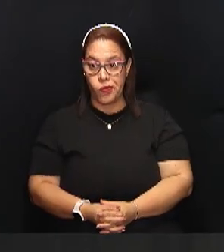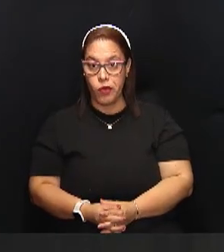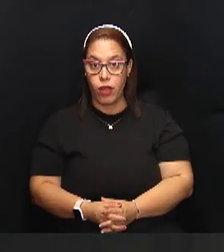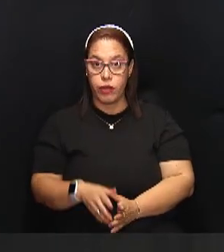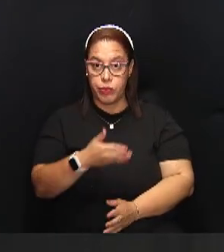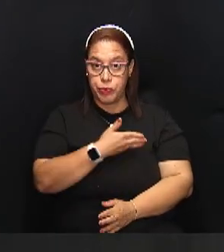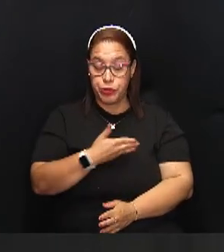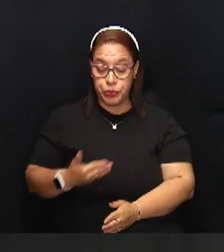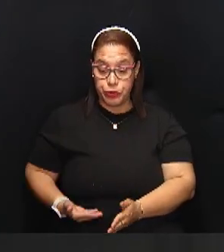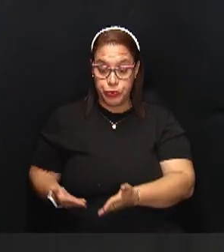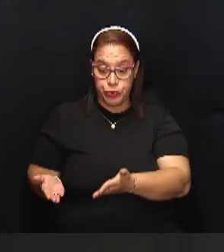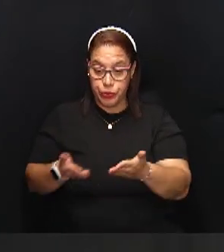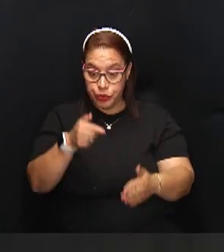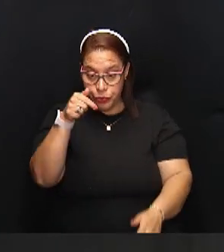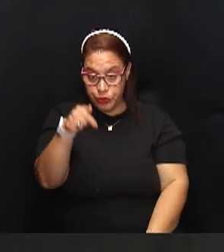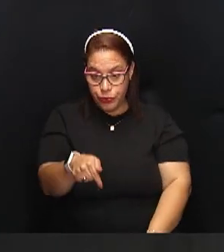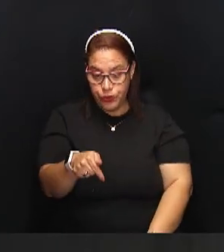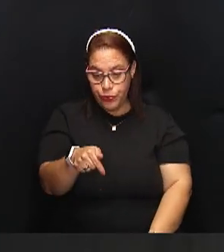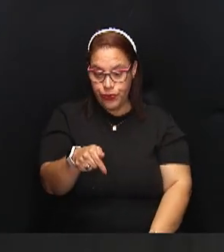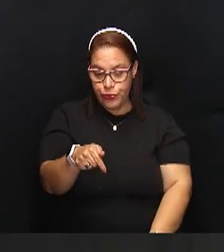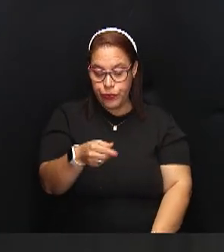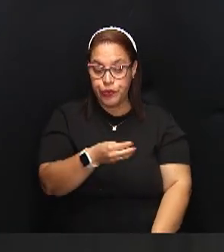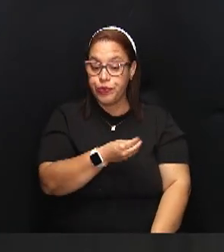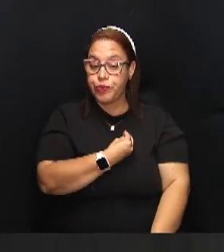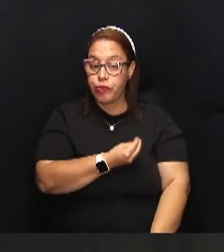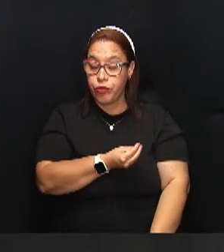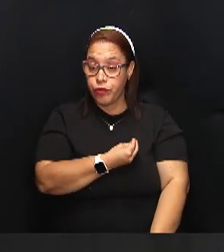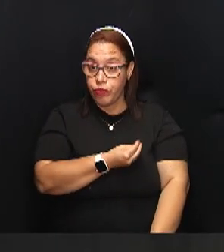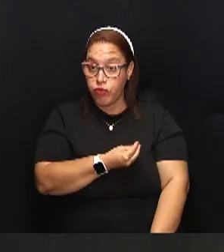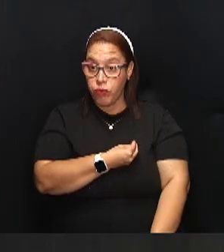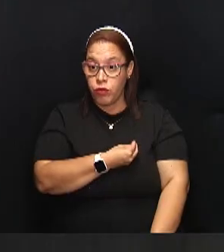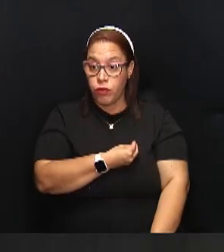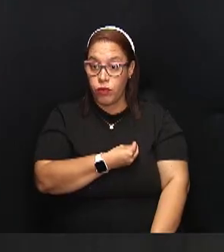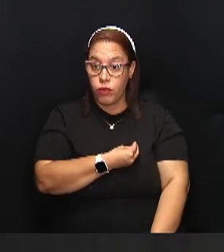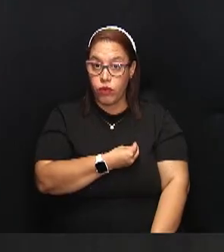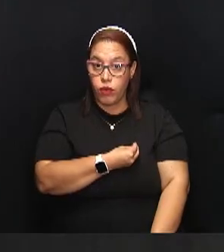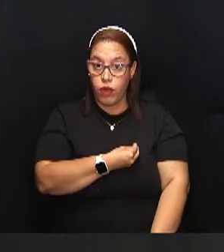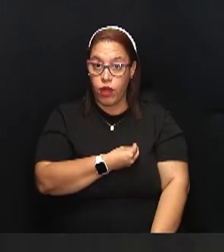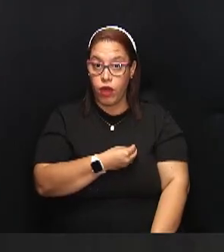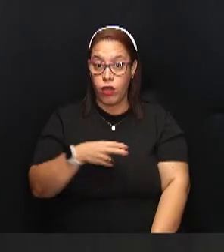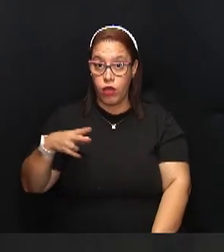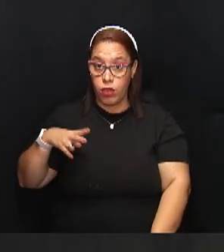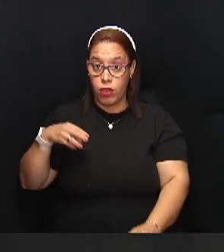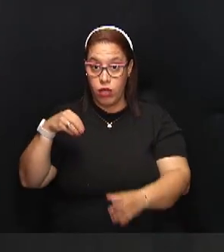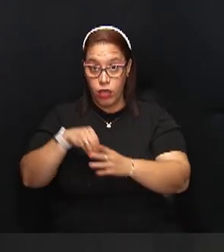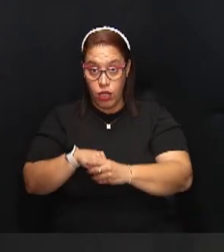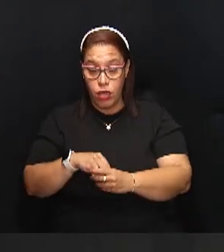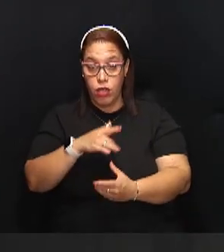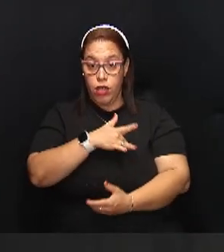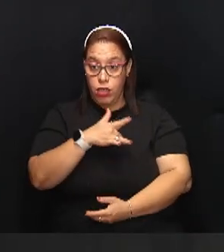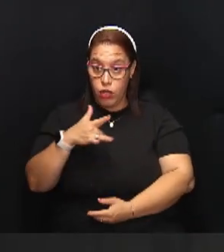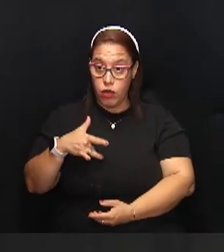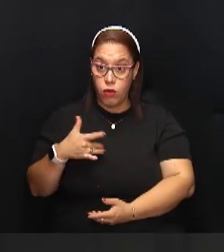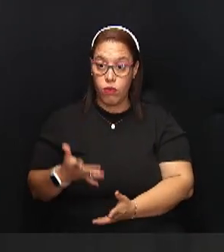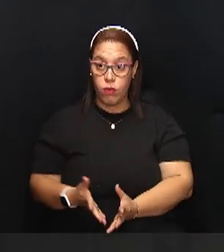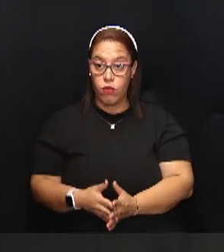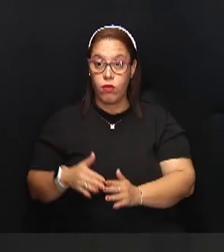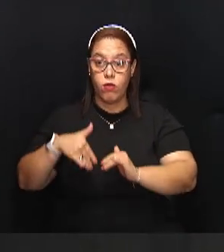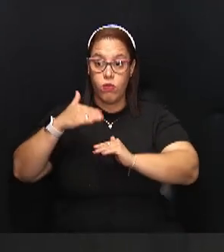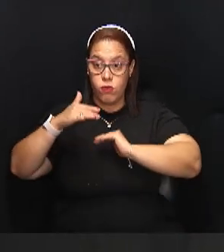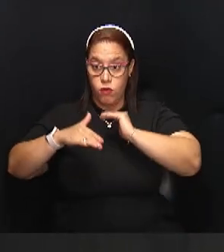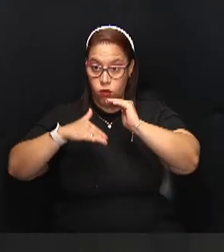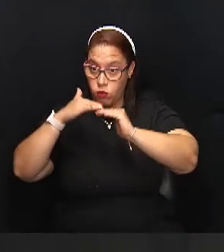O que me trouxe aqui foi a minha vida privada, né? Tudo que eu fiz dentro da área de saúde, toda a minha